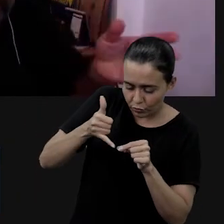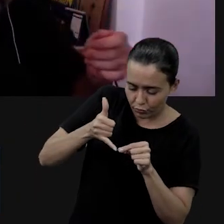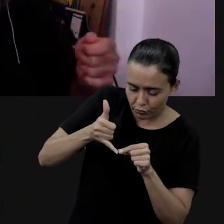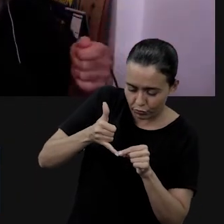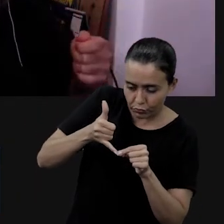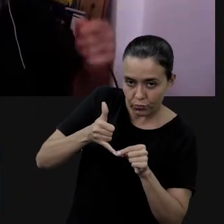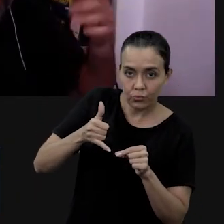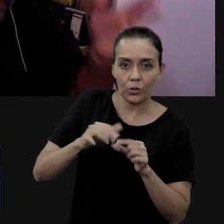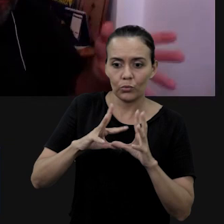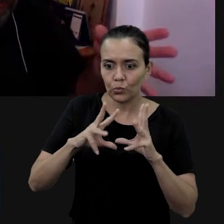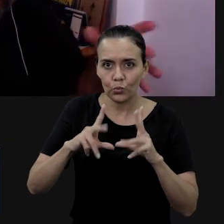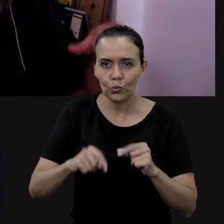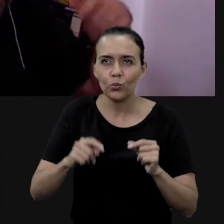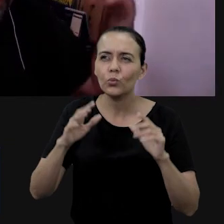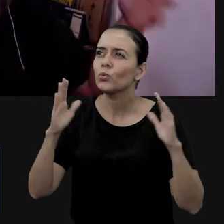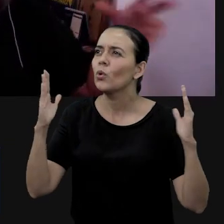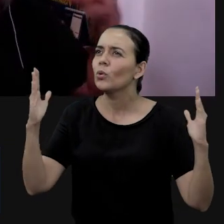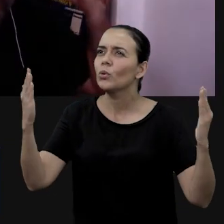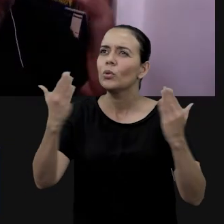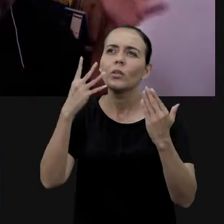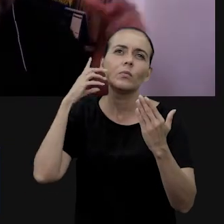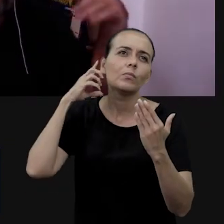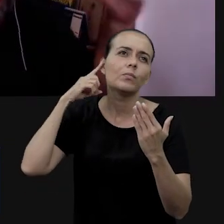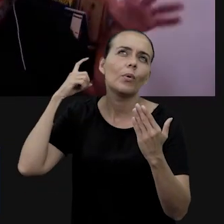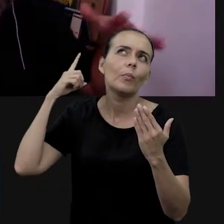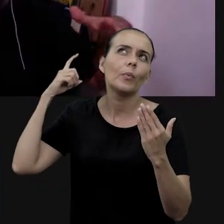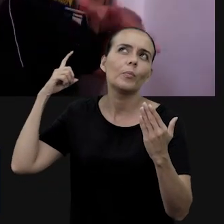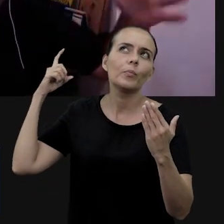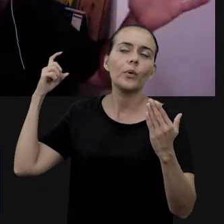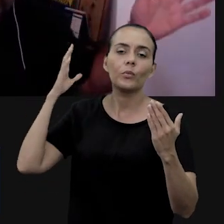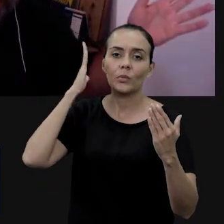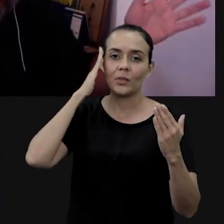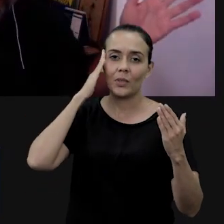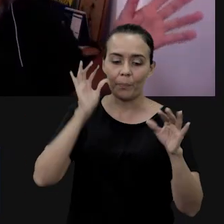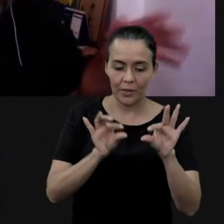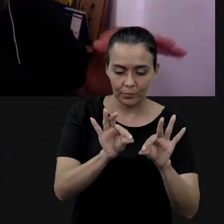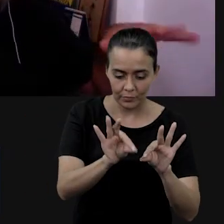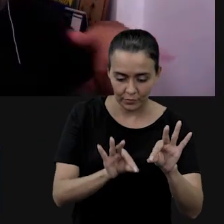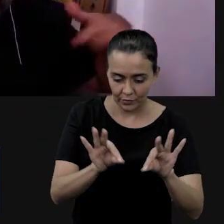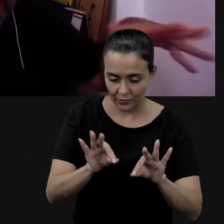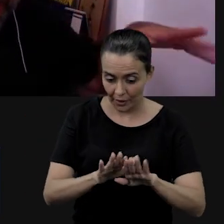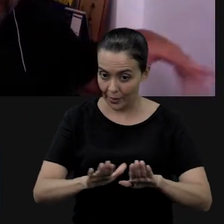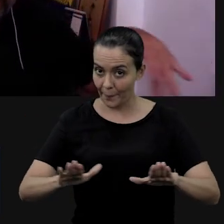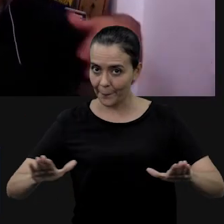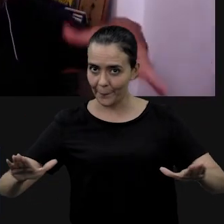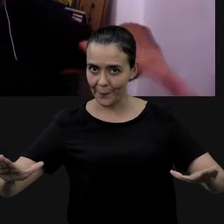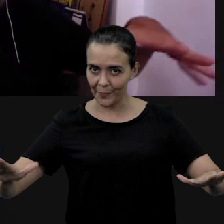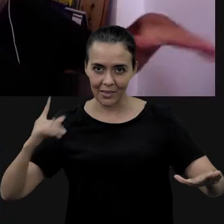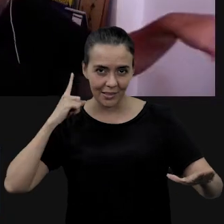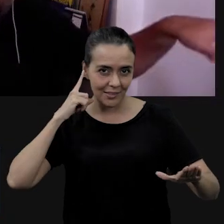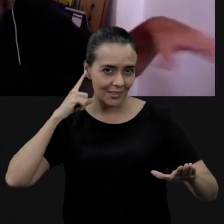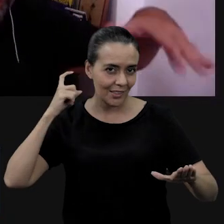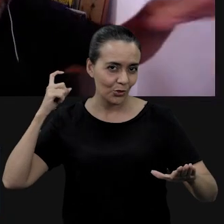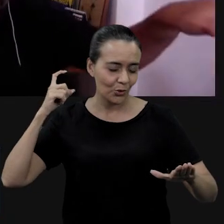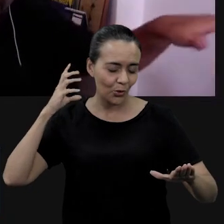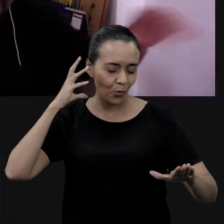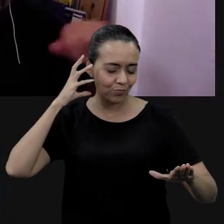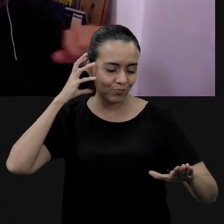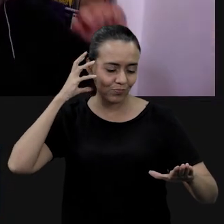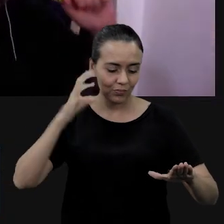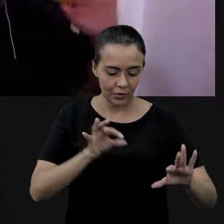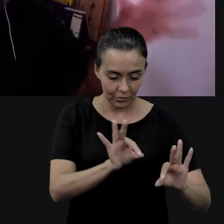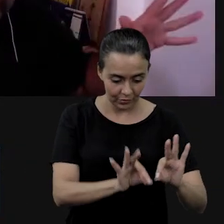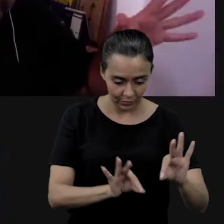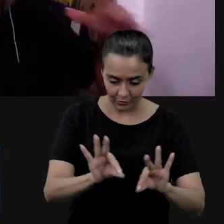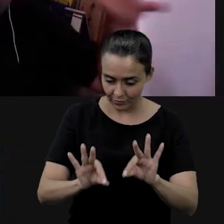soldar cabo, microfone, sala, acústica e canais, né, mesa de